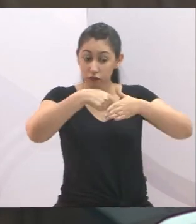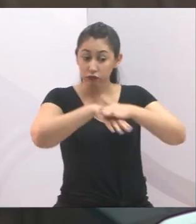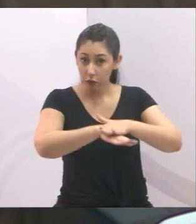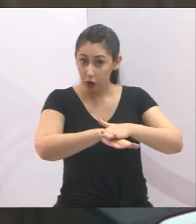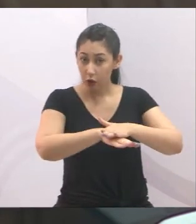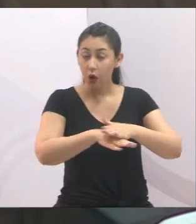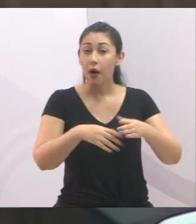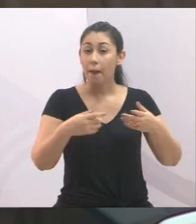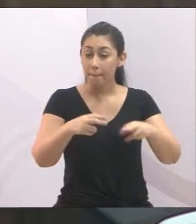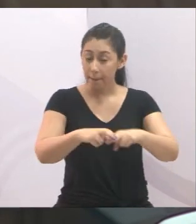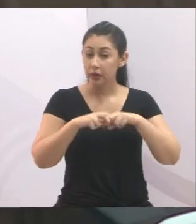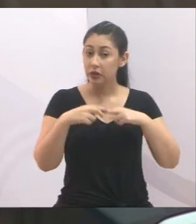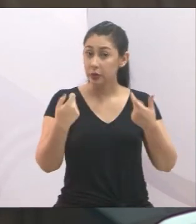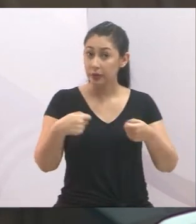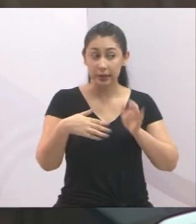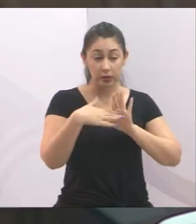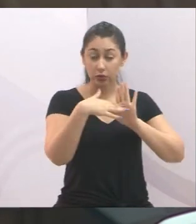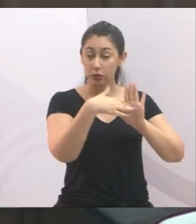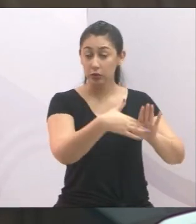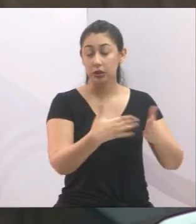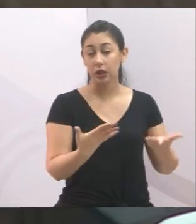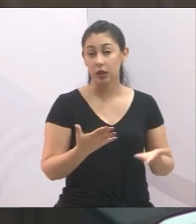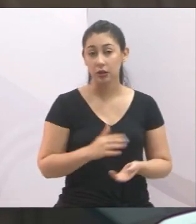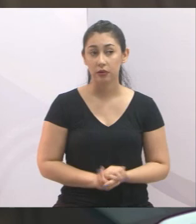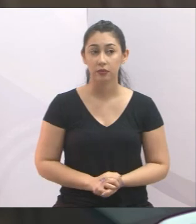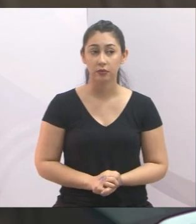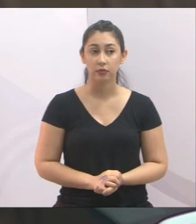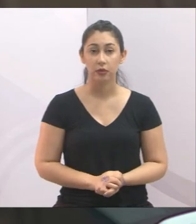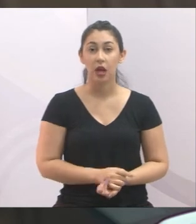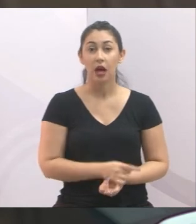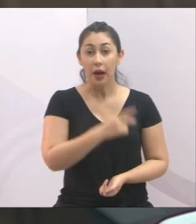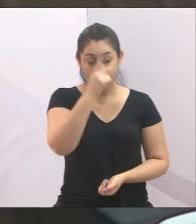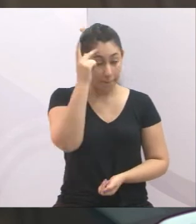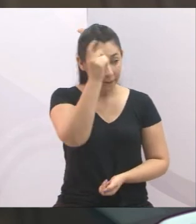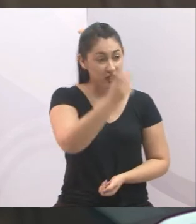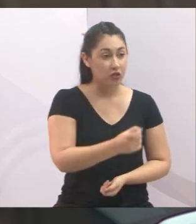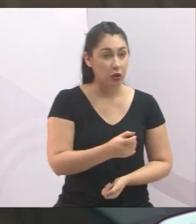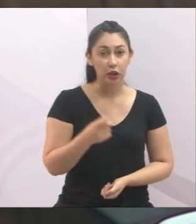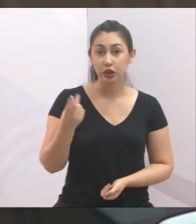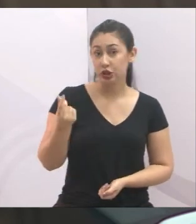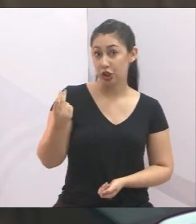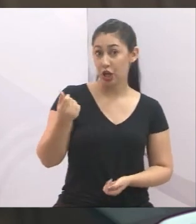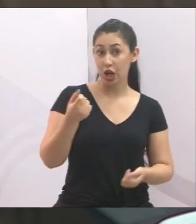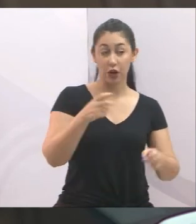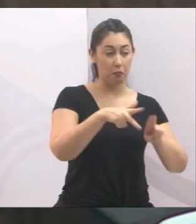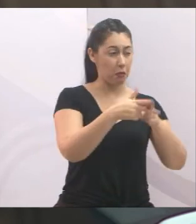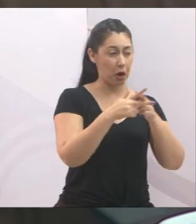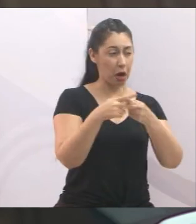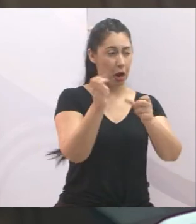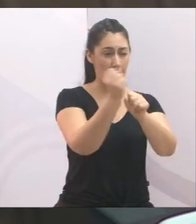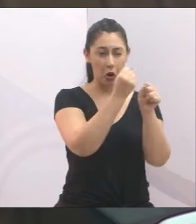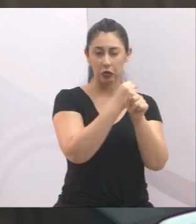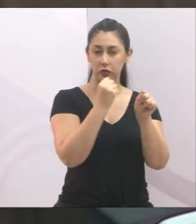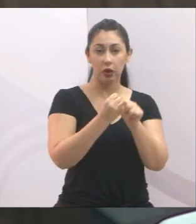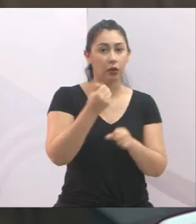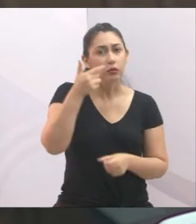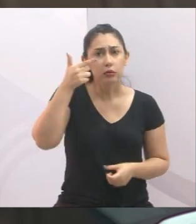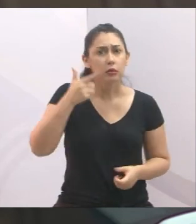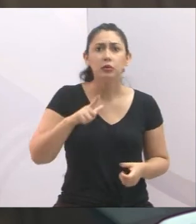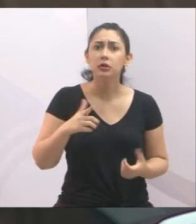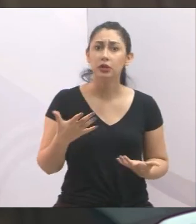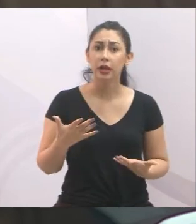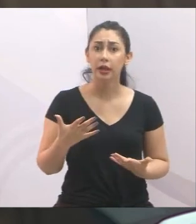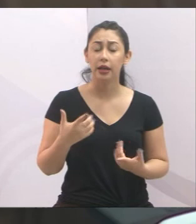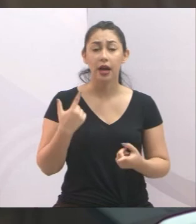conta que os moradores não têm condições de fazer uma reforma, uma pintura, reforma de trinca de apartamento, coisa elétrica,